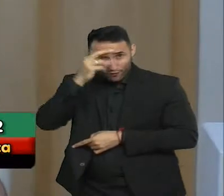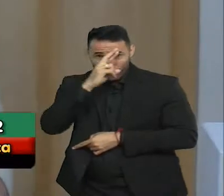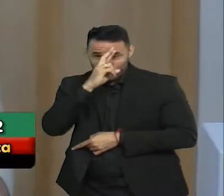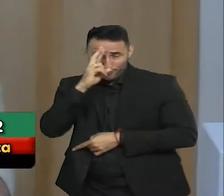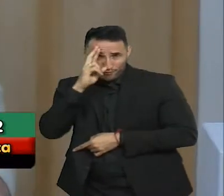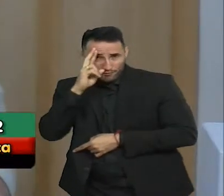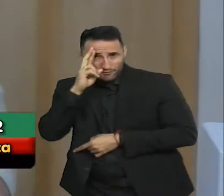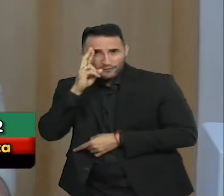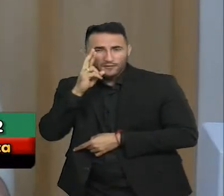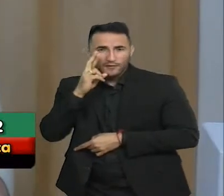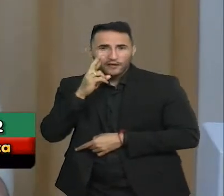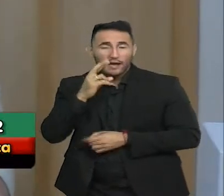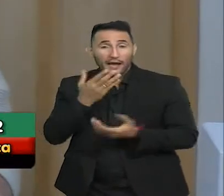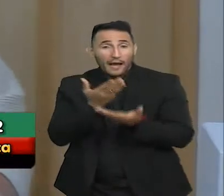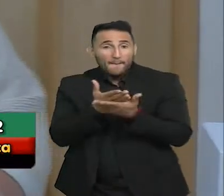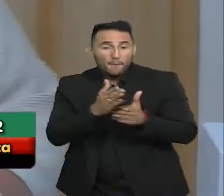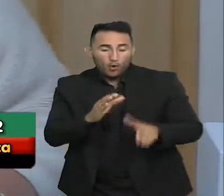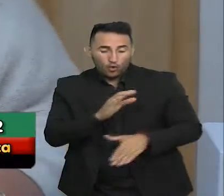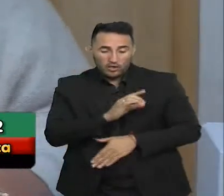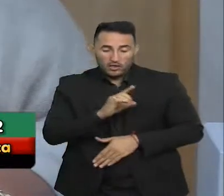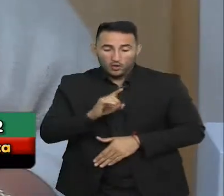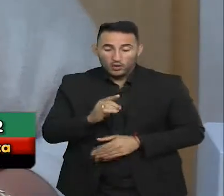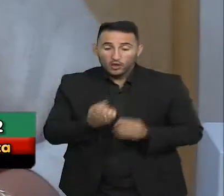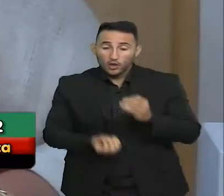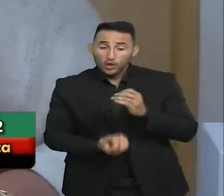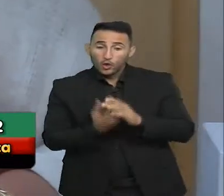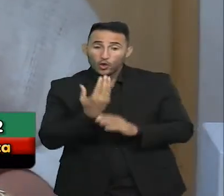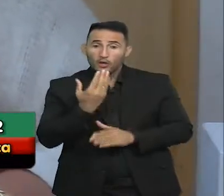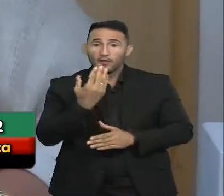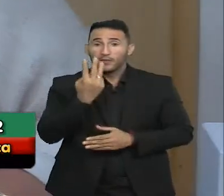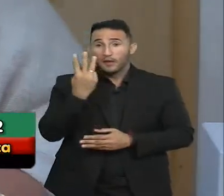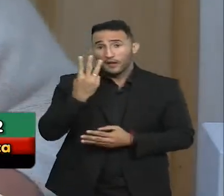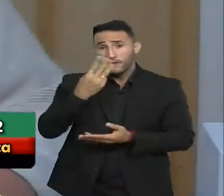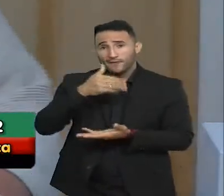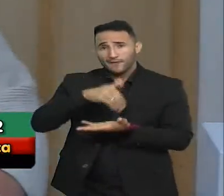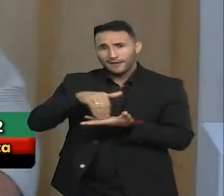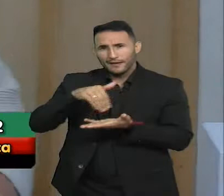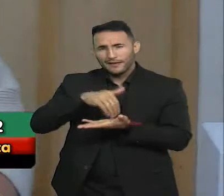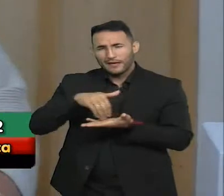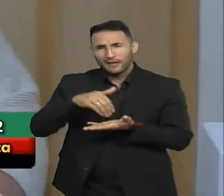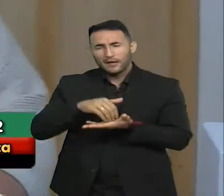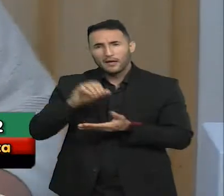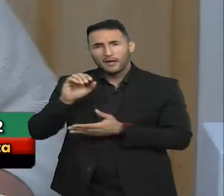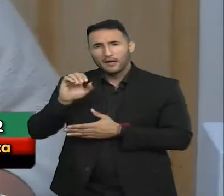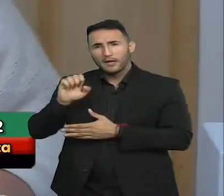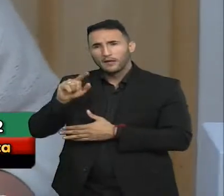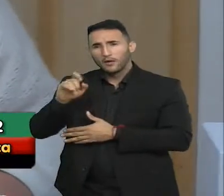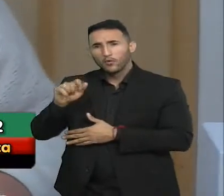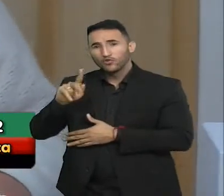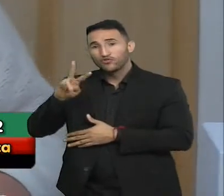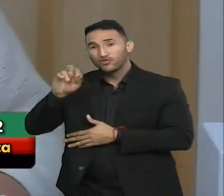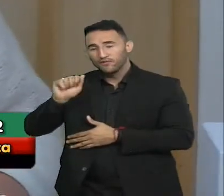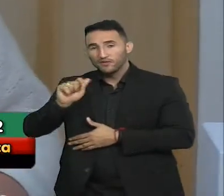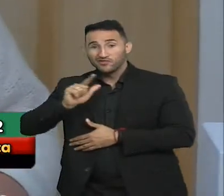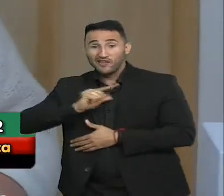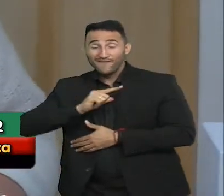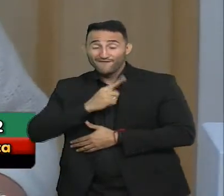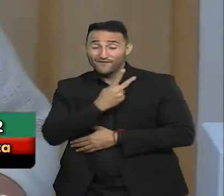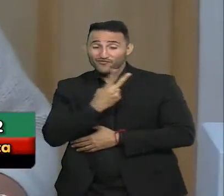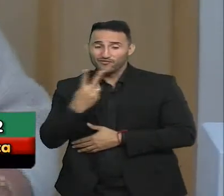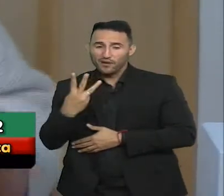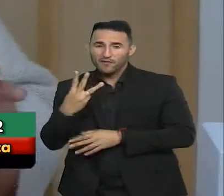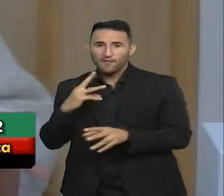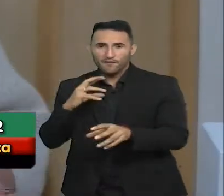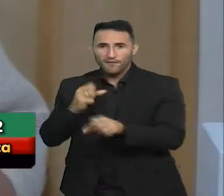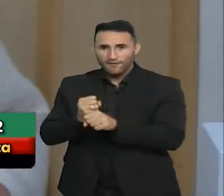extinguiu essa coordenadoria e criou as 3 secretarias executivas, se eu não estiver enganada, com 23 funcionários cada, né? E